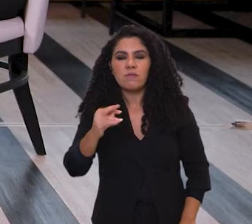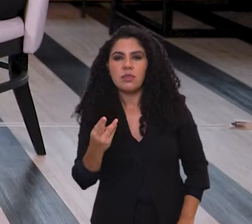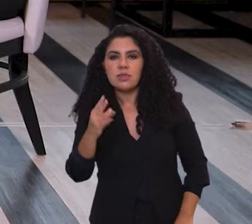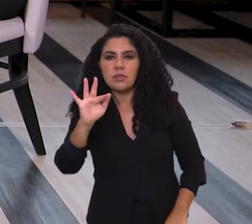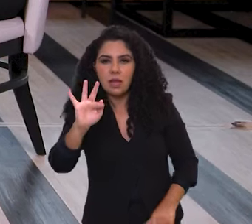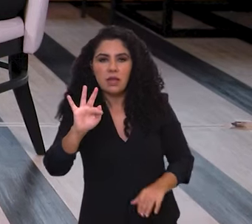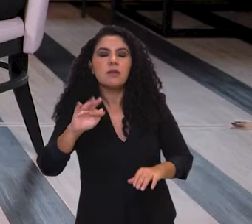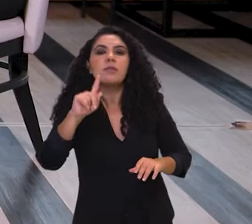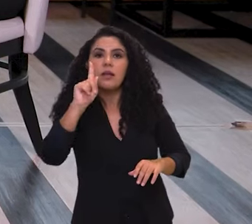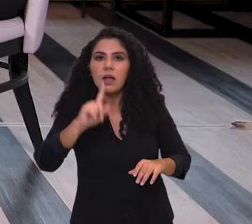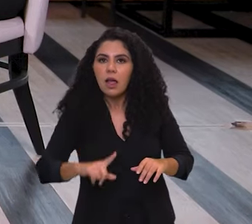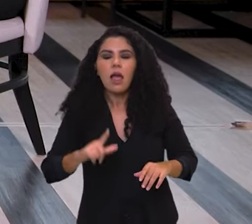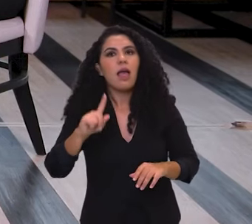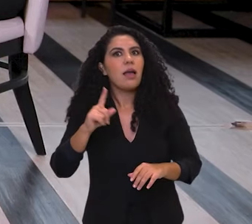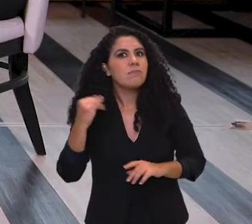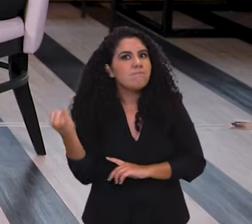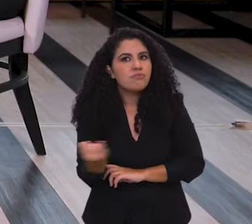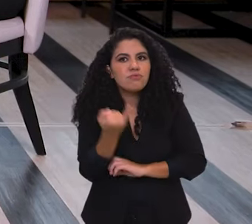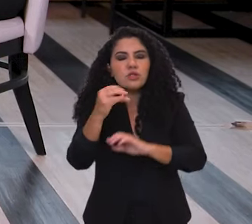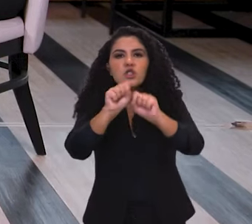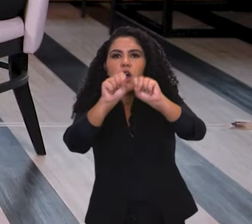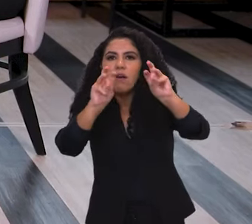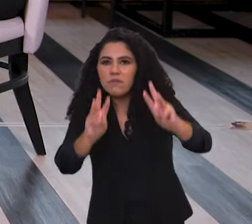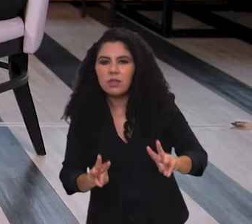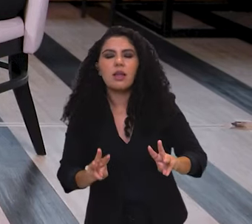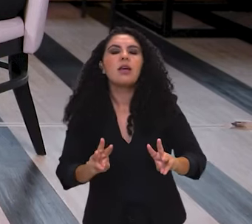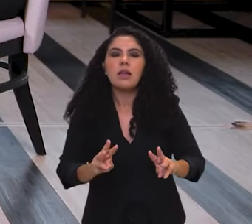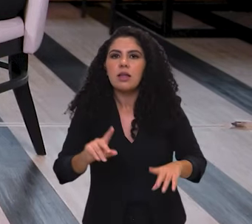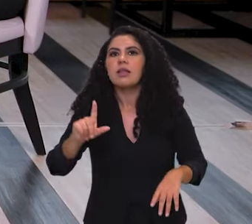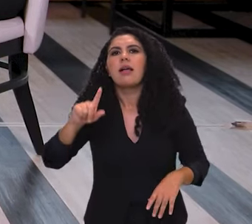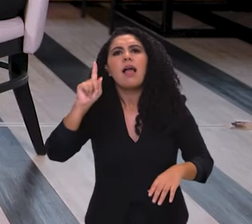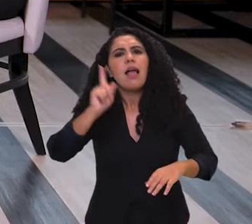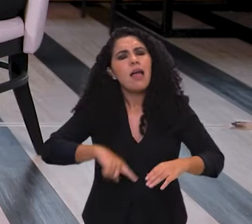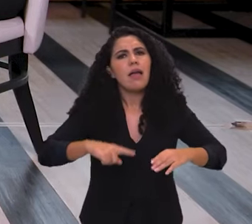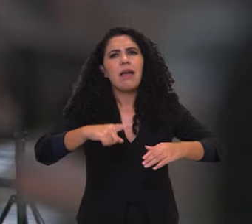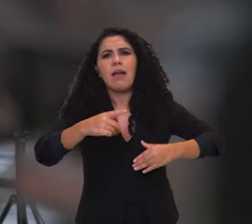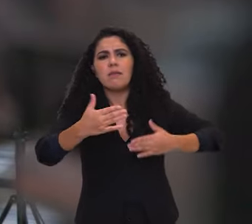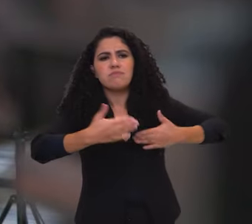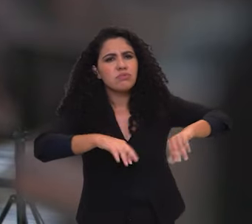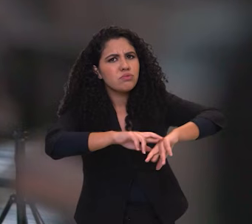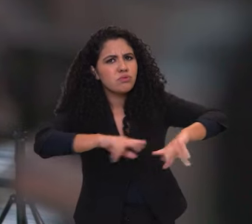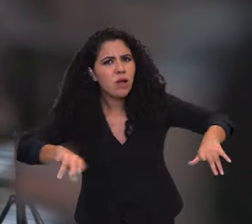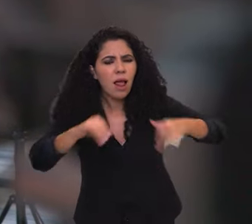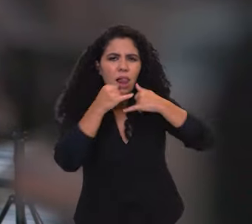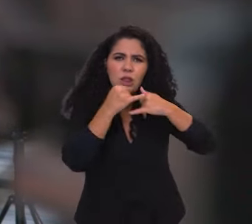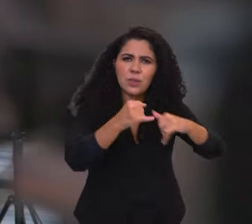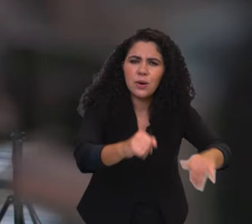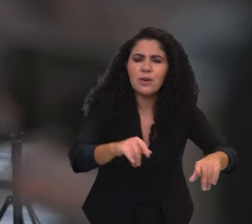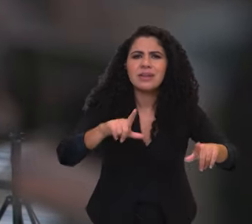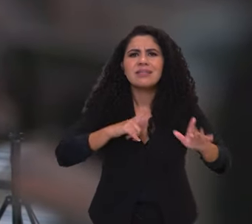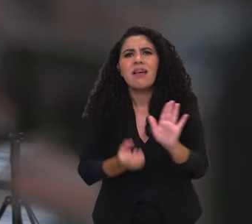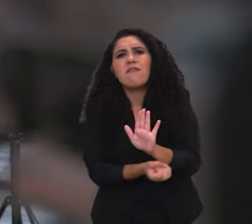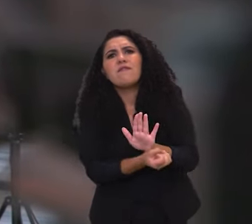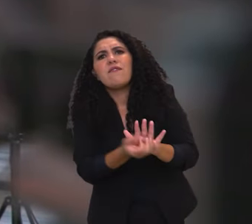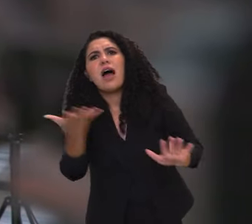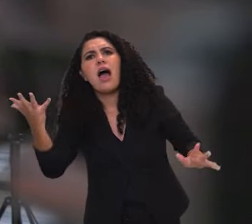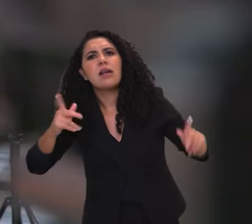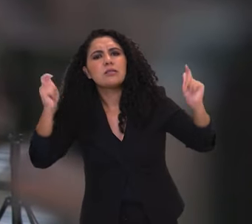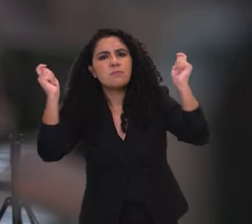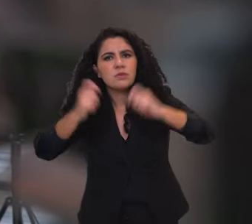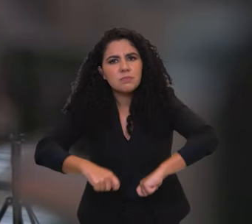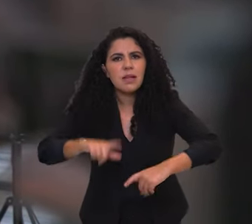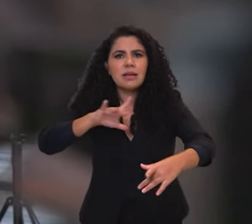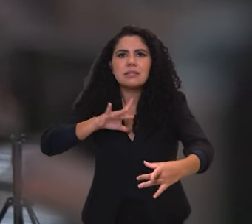Então é essencial. Não tem como fugir disso. Não tem como fugir. Hoje com o e-commerce, comércio eletrônico, né, toda uma gama de possibilidades que a gente tem